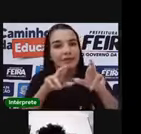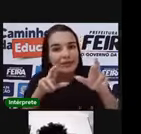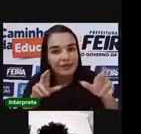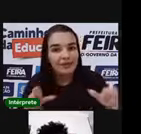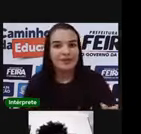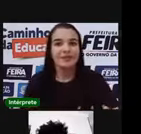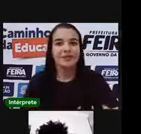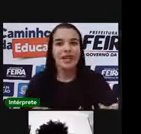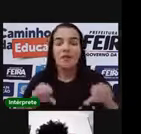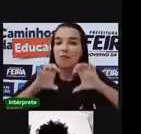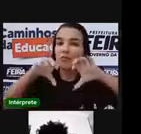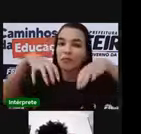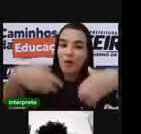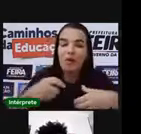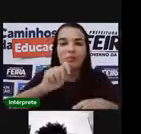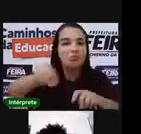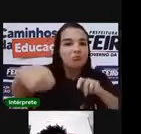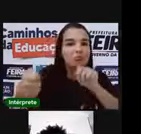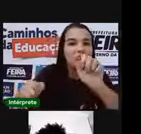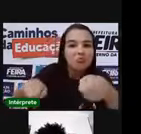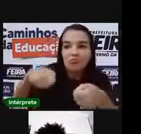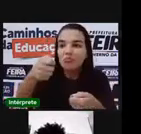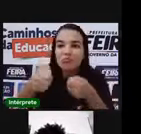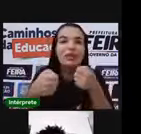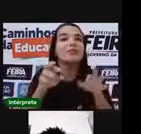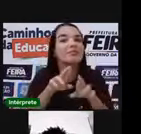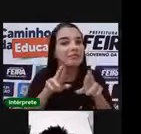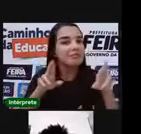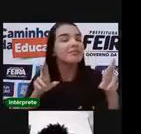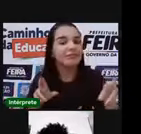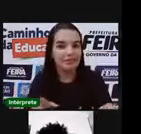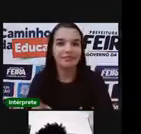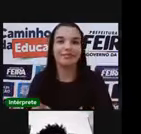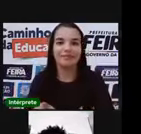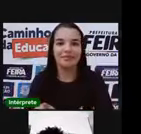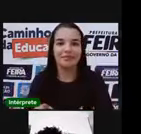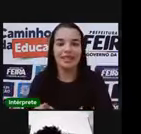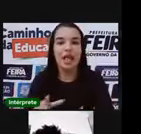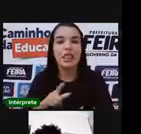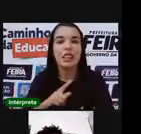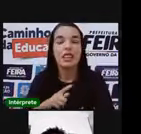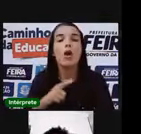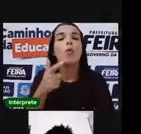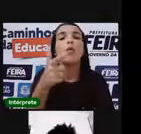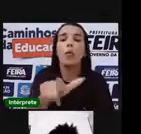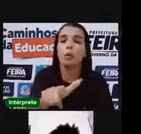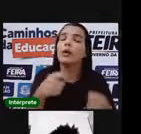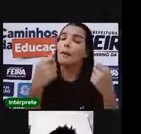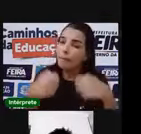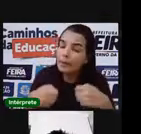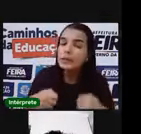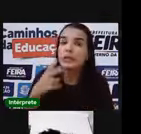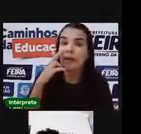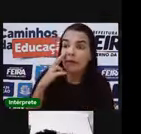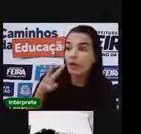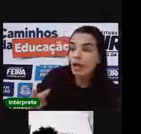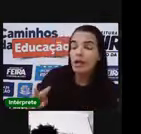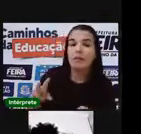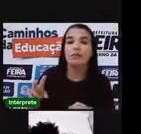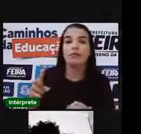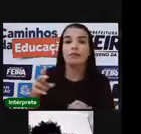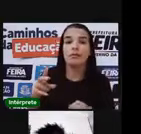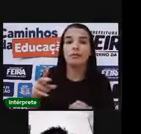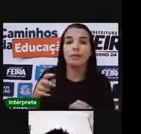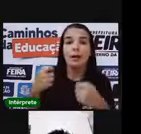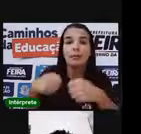características diferentes da nossa, não é? É o outro, e precisa ser visto, acolhido, respeitado, precisa também